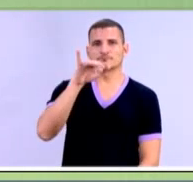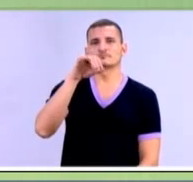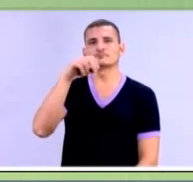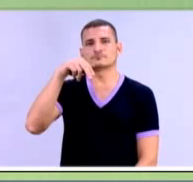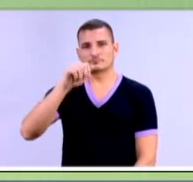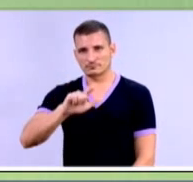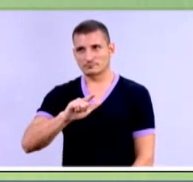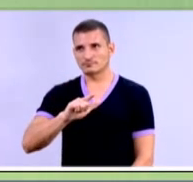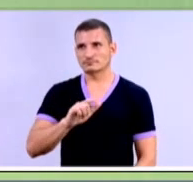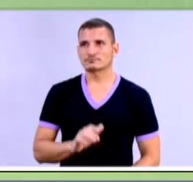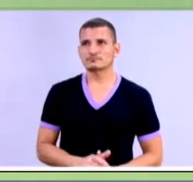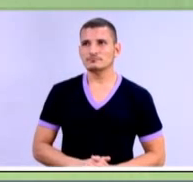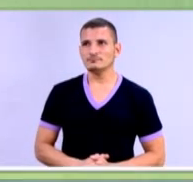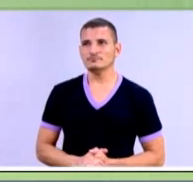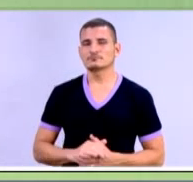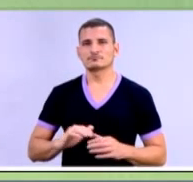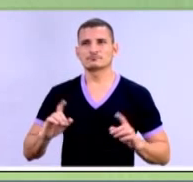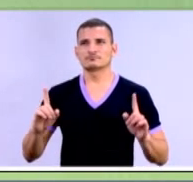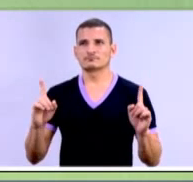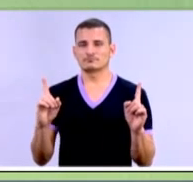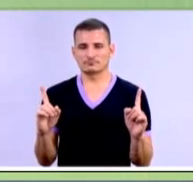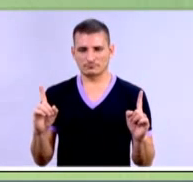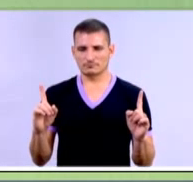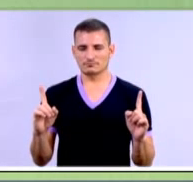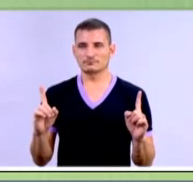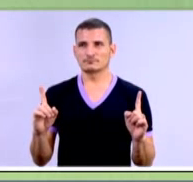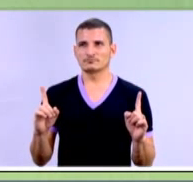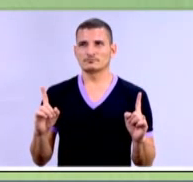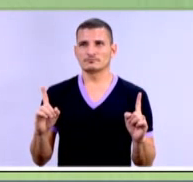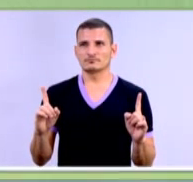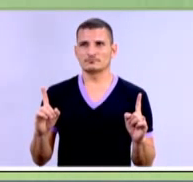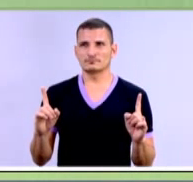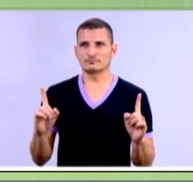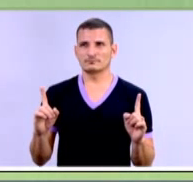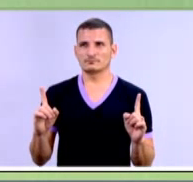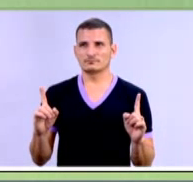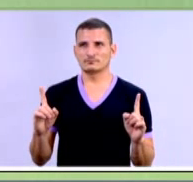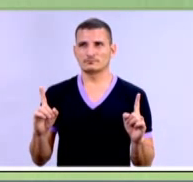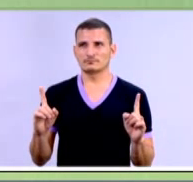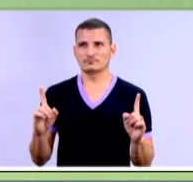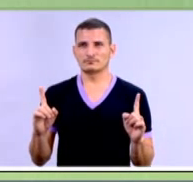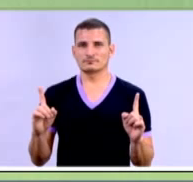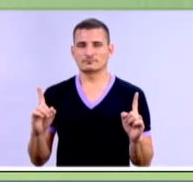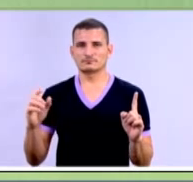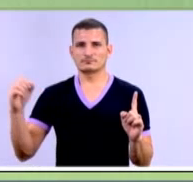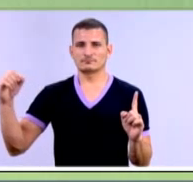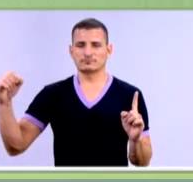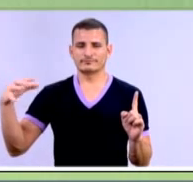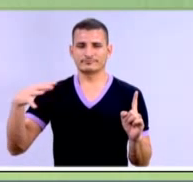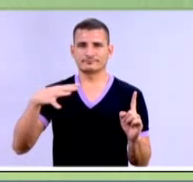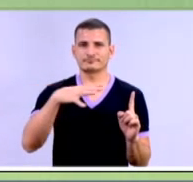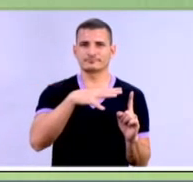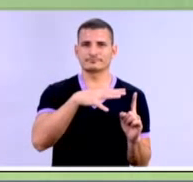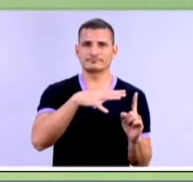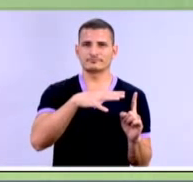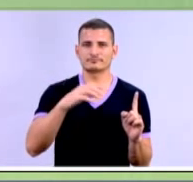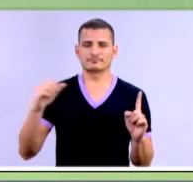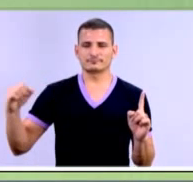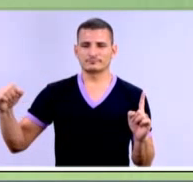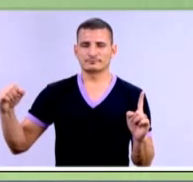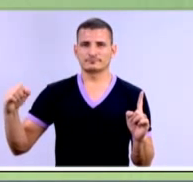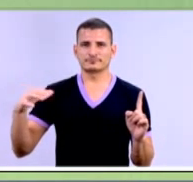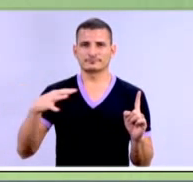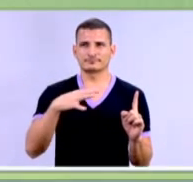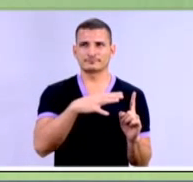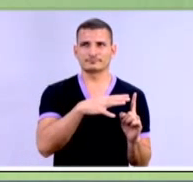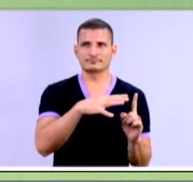pela imagem aqui, como a gente mostra, a transmissão ela está sendo tendo uma visada, correto? Um está enxergando o